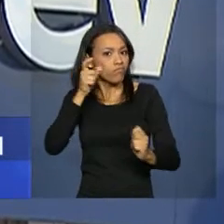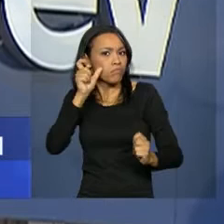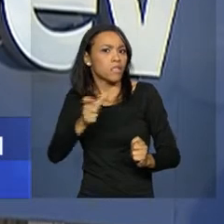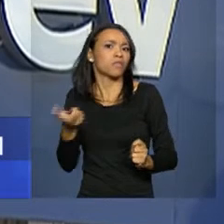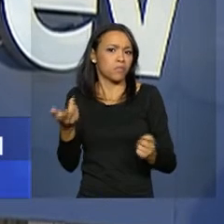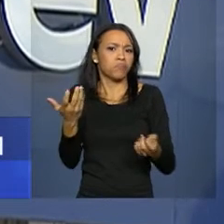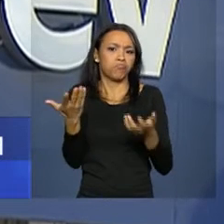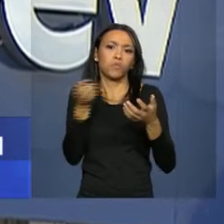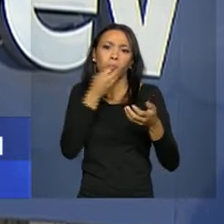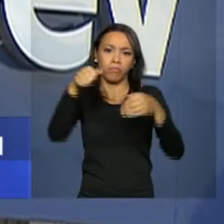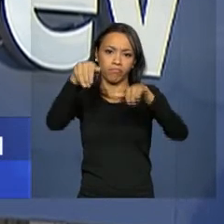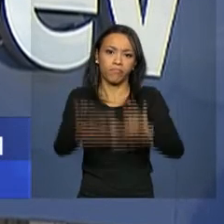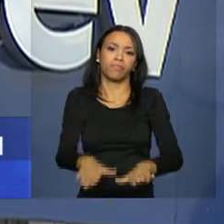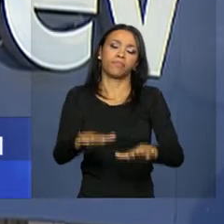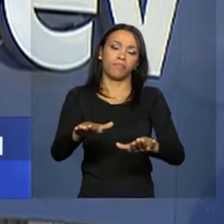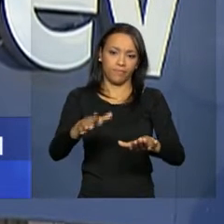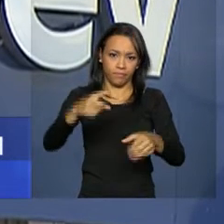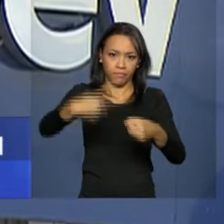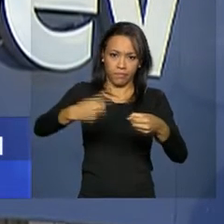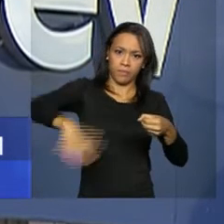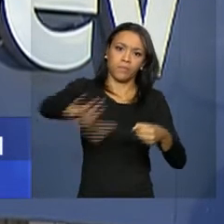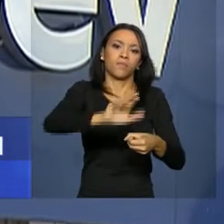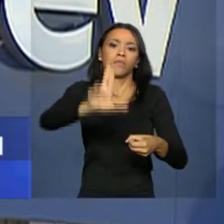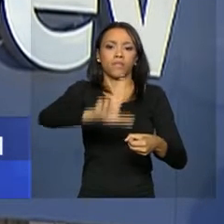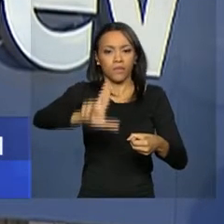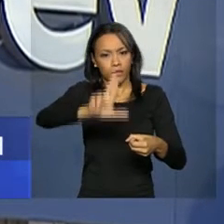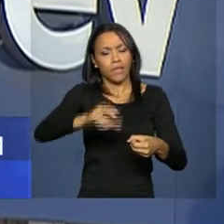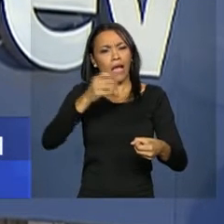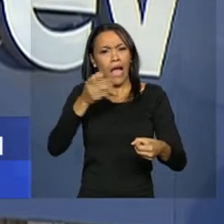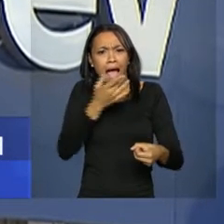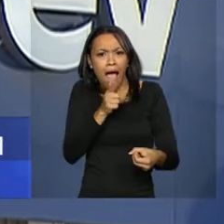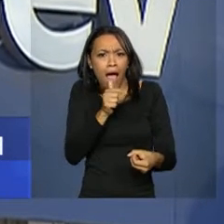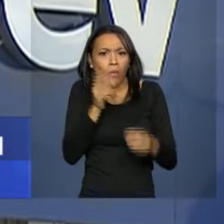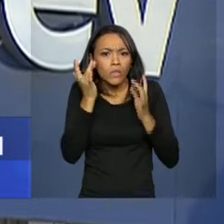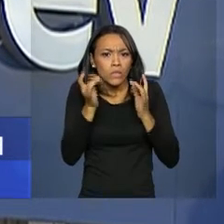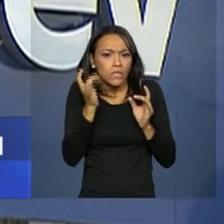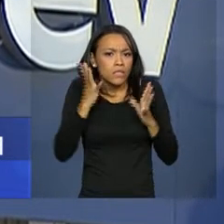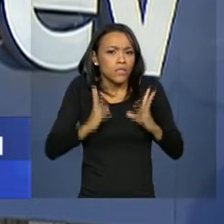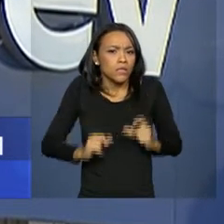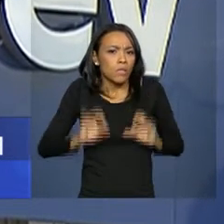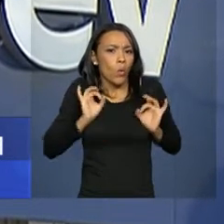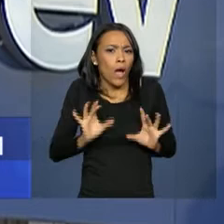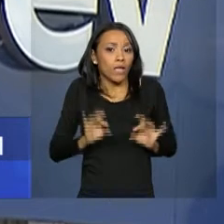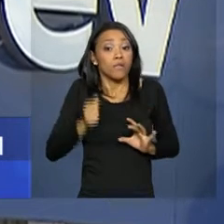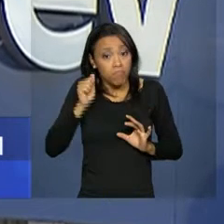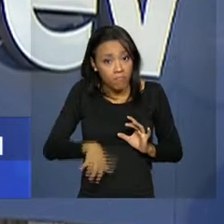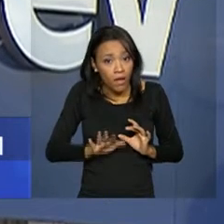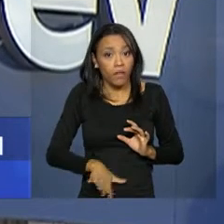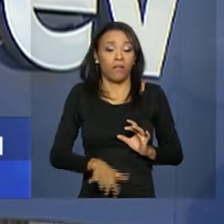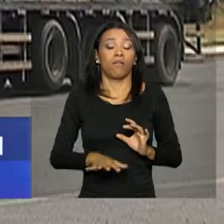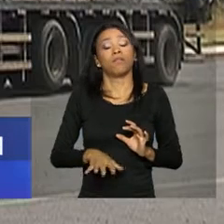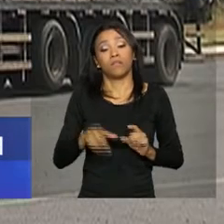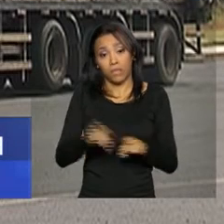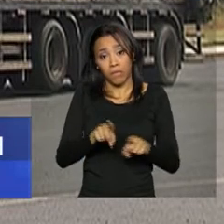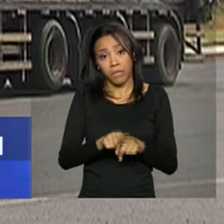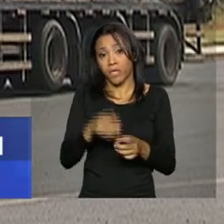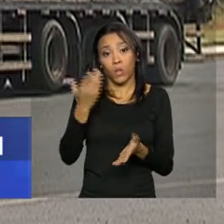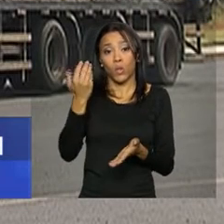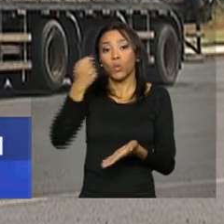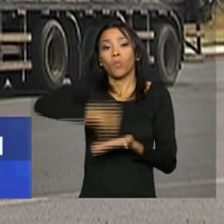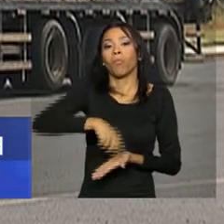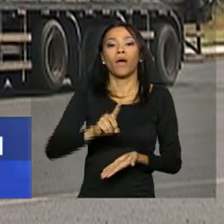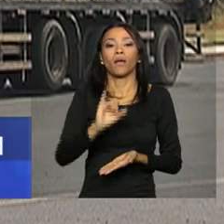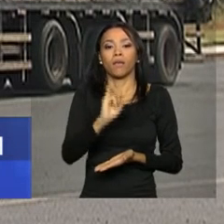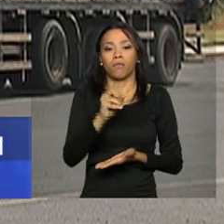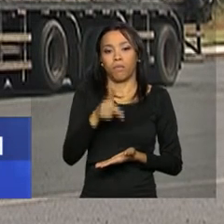nosso município e ao mesmo tempo tendo aqui uma água realmente de qualidade e mais barata além de isenções de iptu e